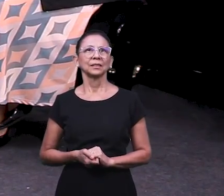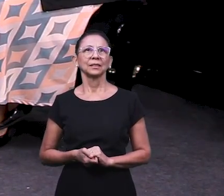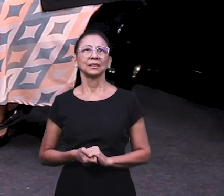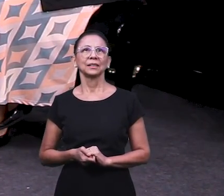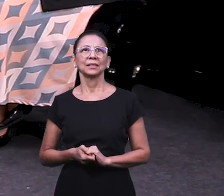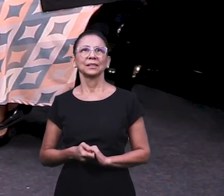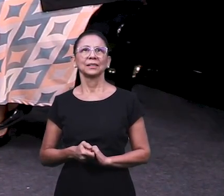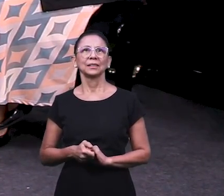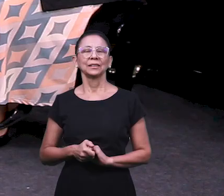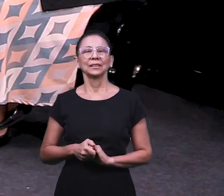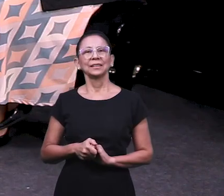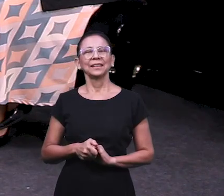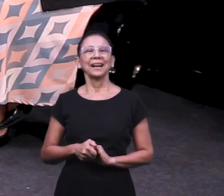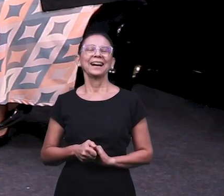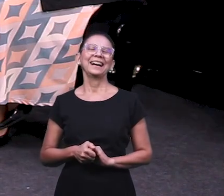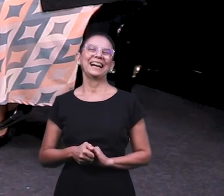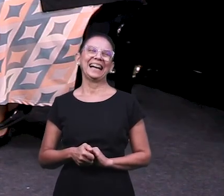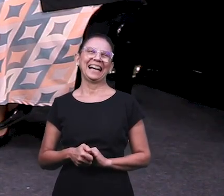Pode. Rádio